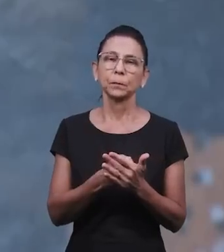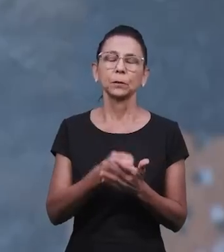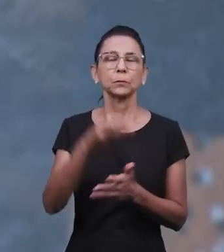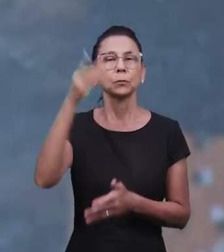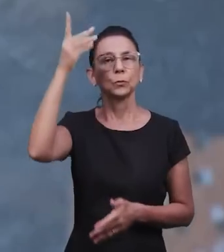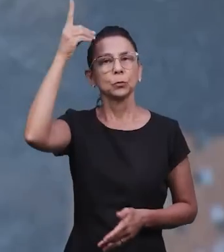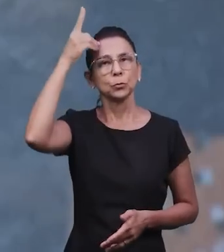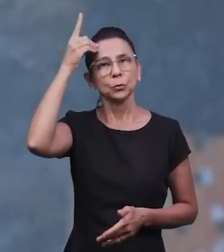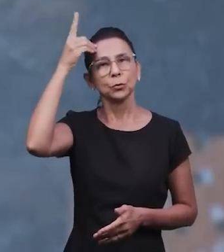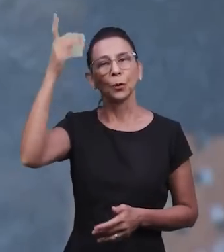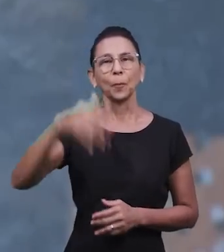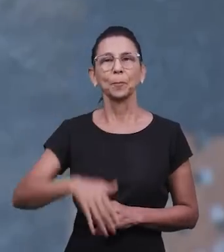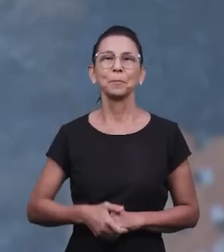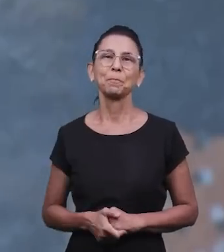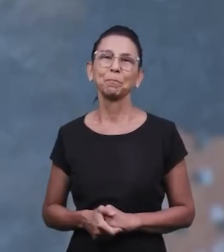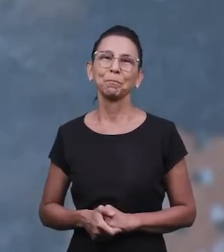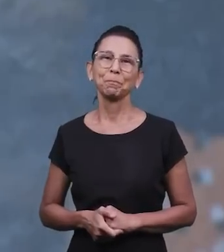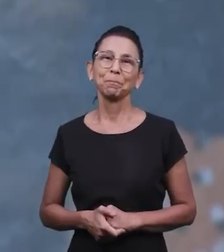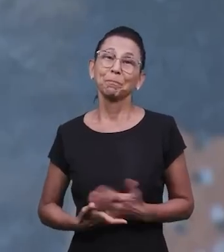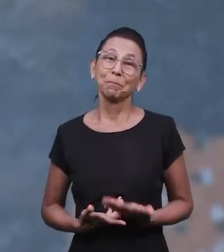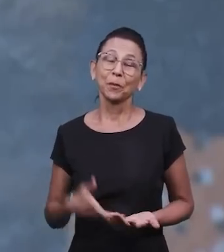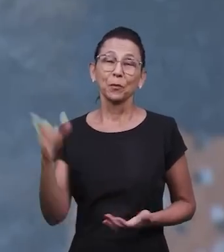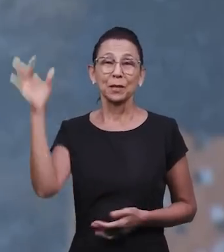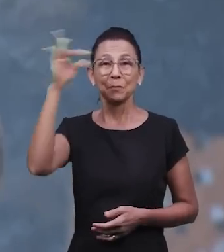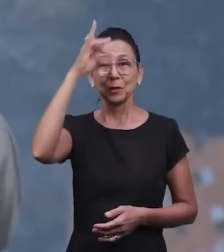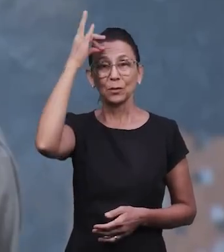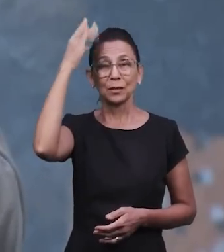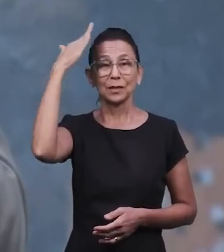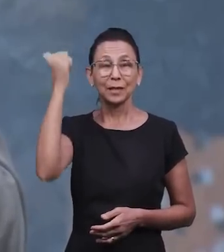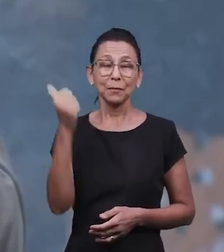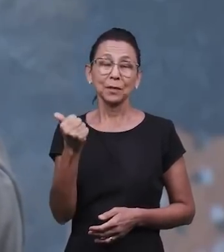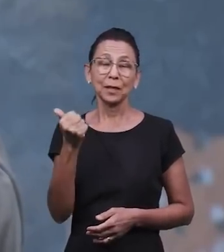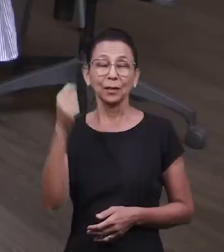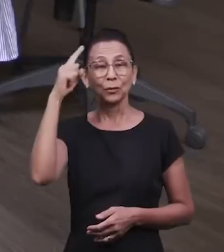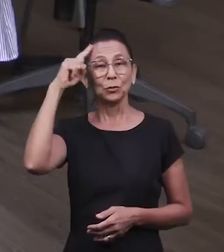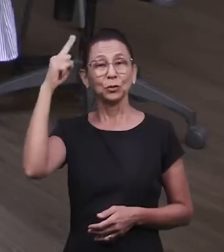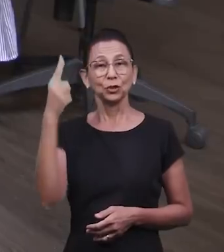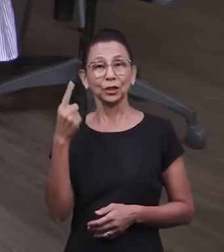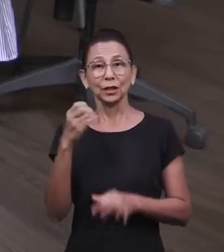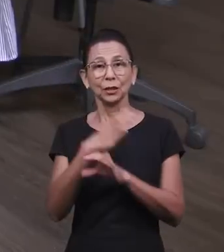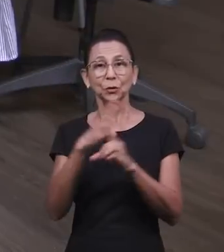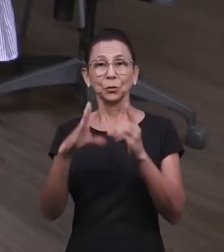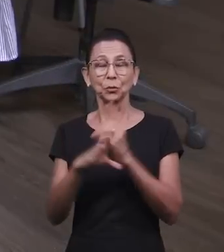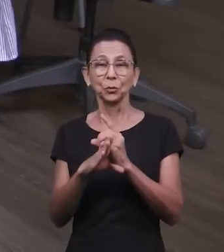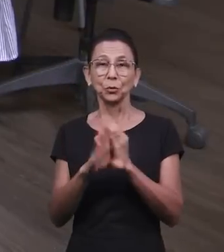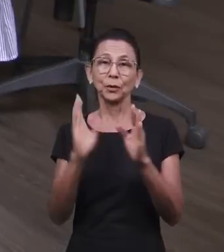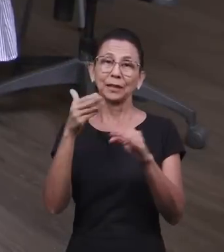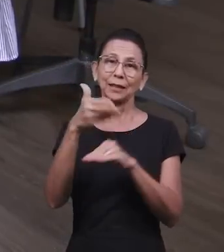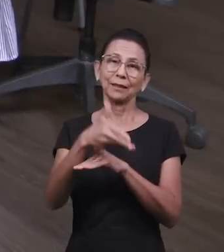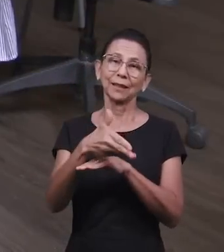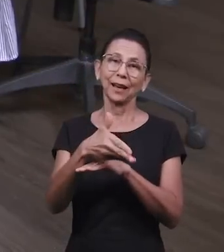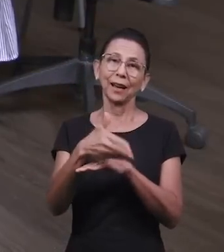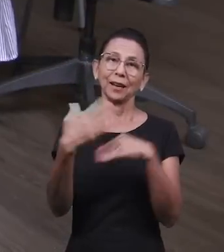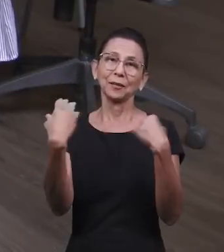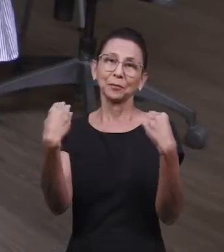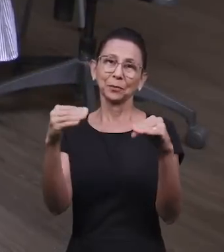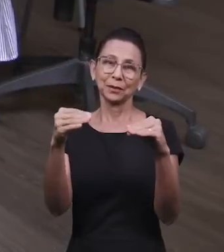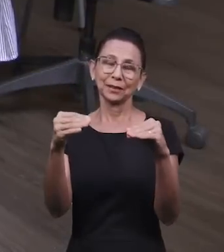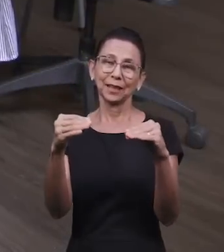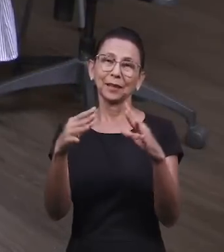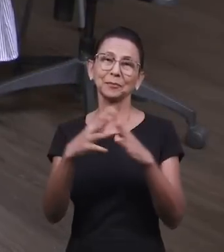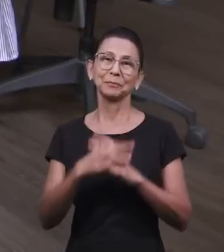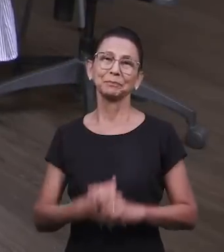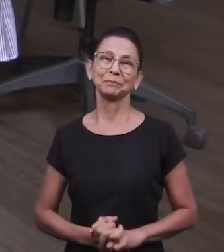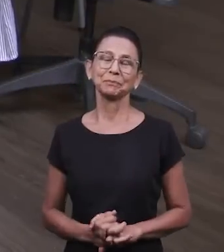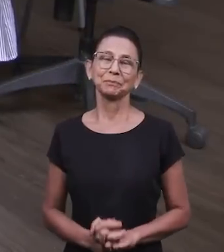pelo Espírito, o mesmo Espírito sabia o dia que o culto ia para o ar. Eu não sabia. O mesmo Espírito sabia que o dia que o culto ia no ar, e